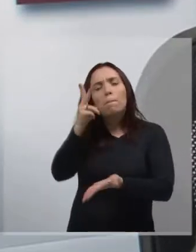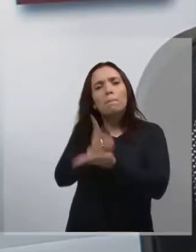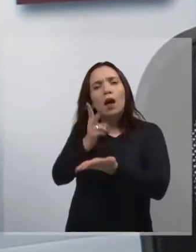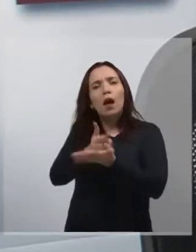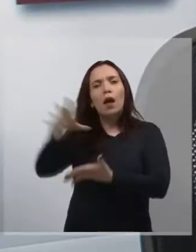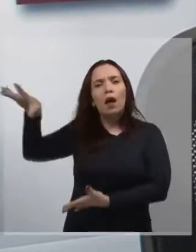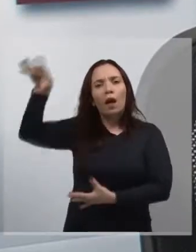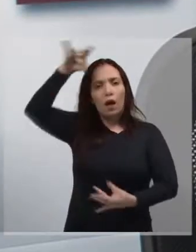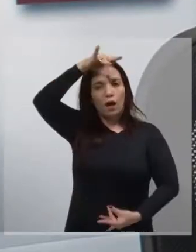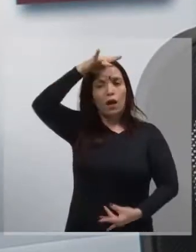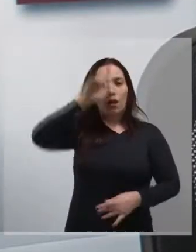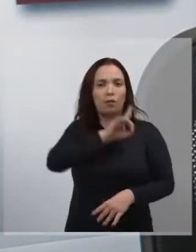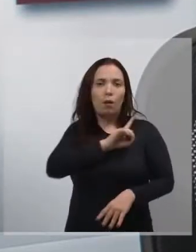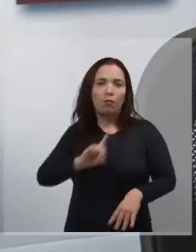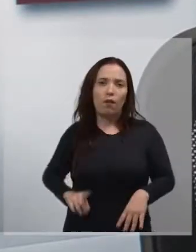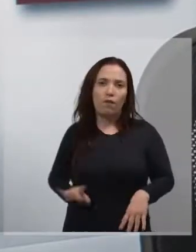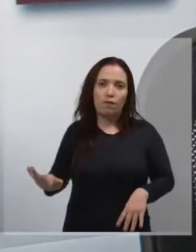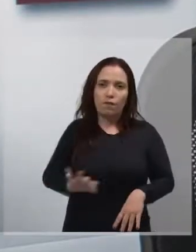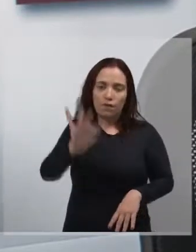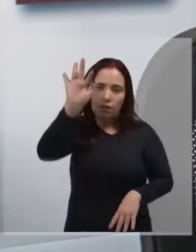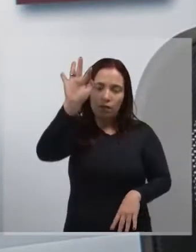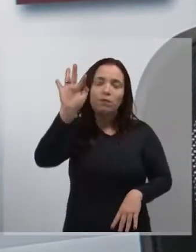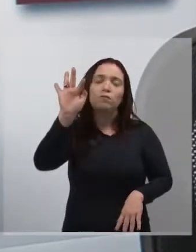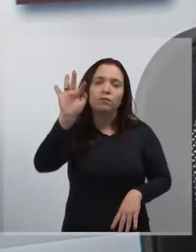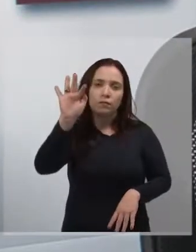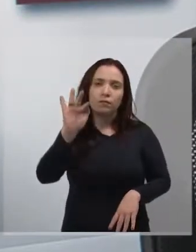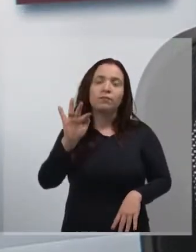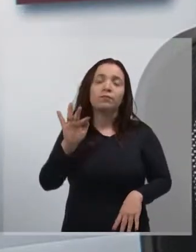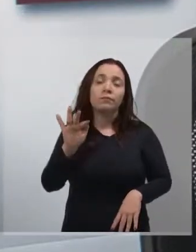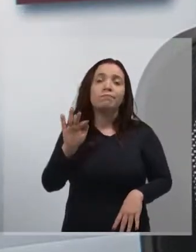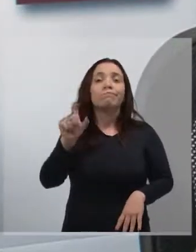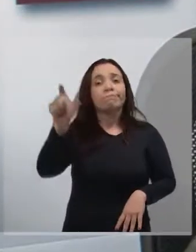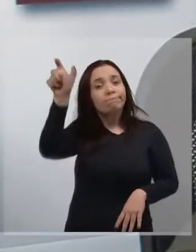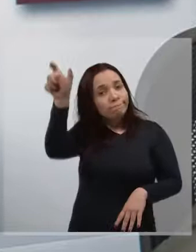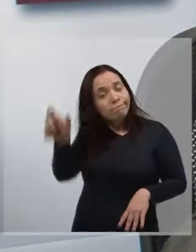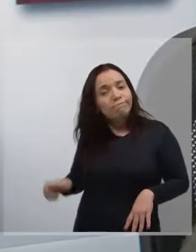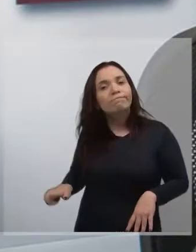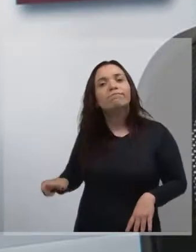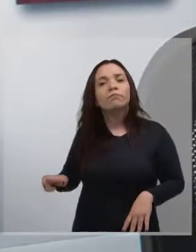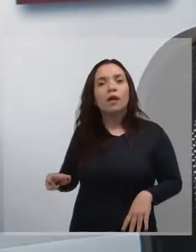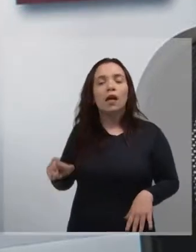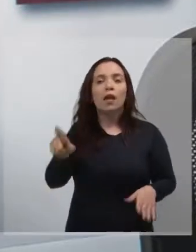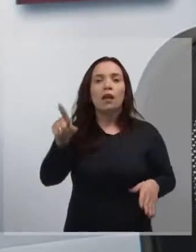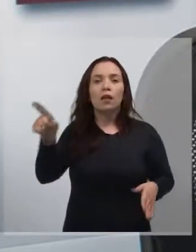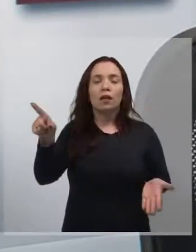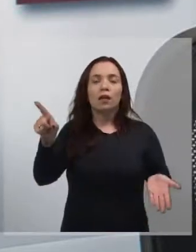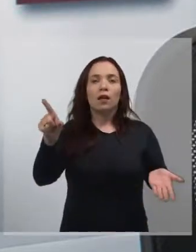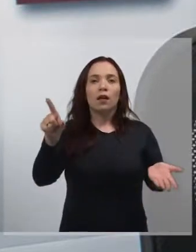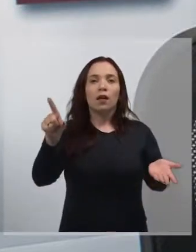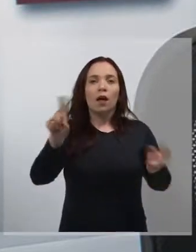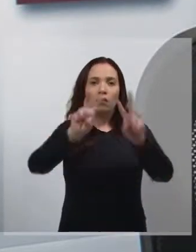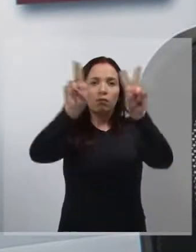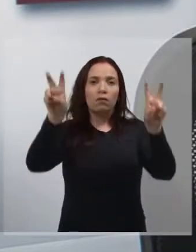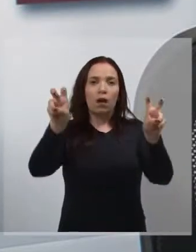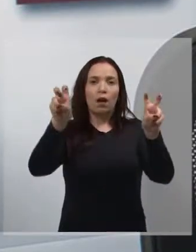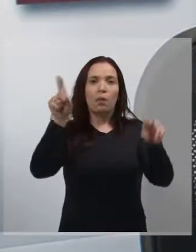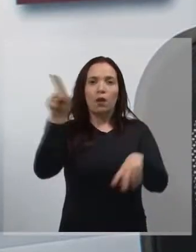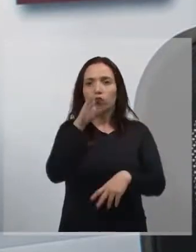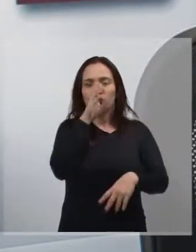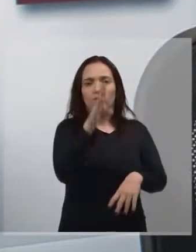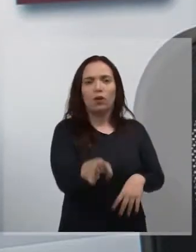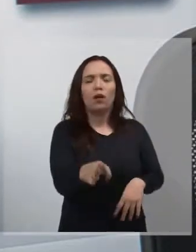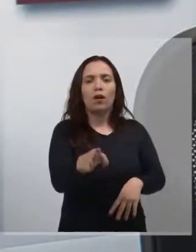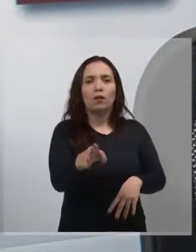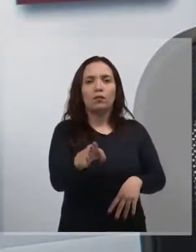Em que sentido? Ele literalmente impõe o tema. E com isso,